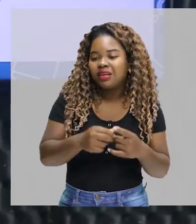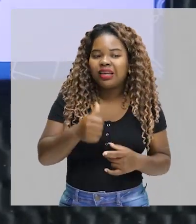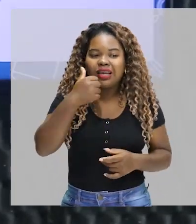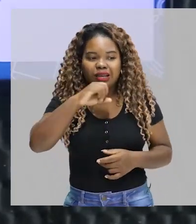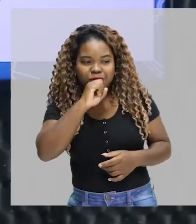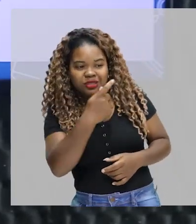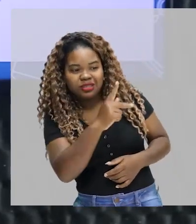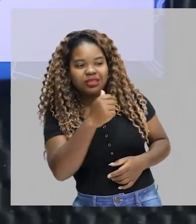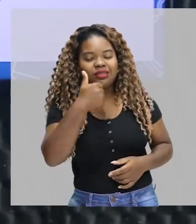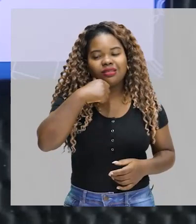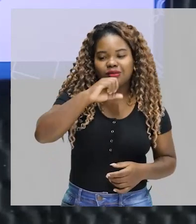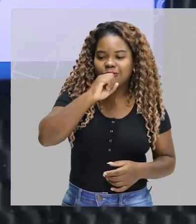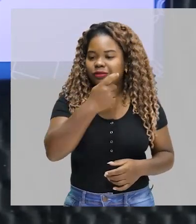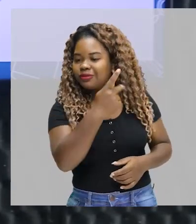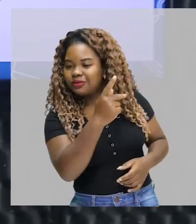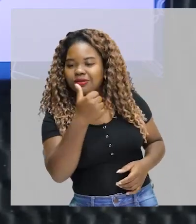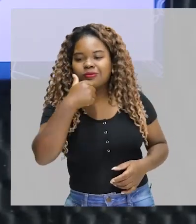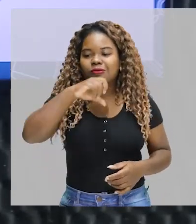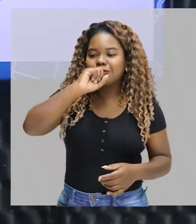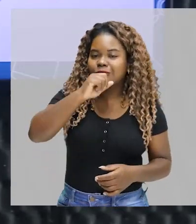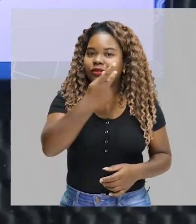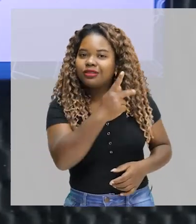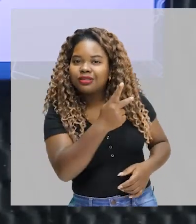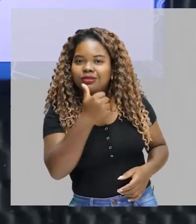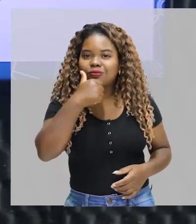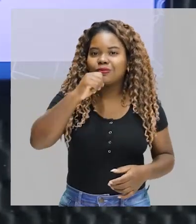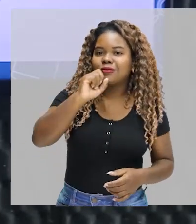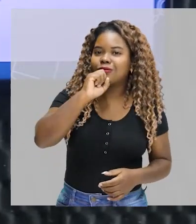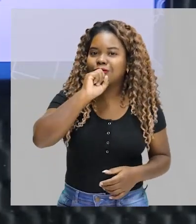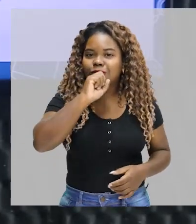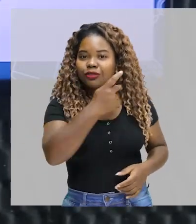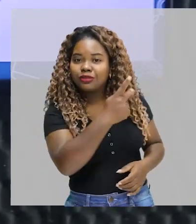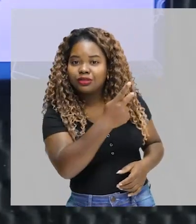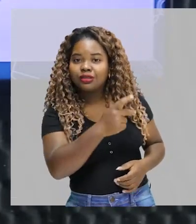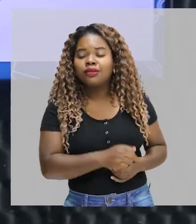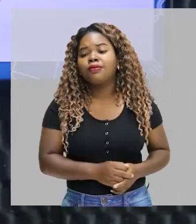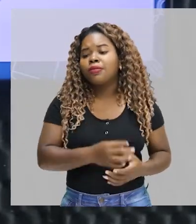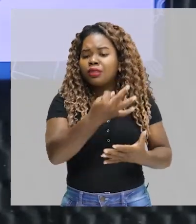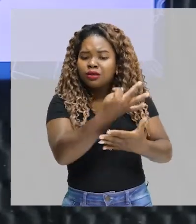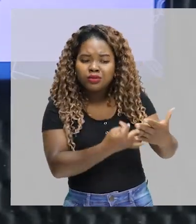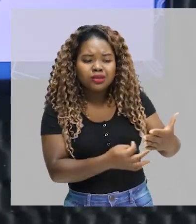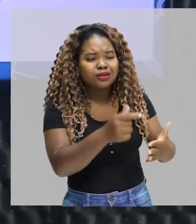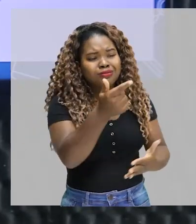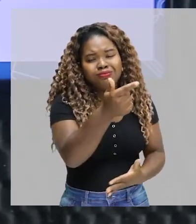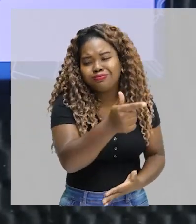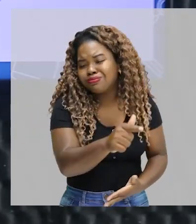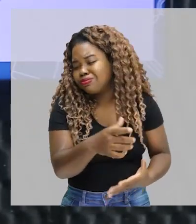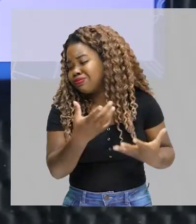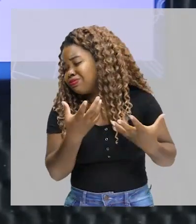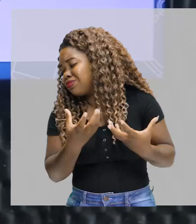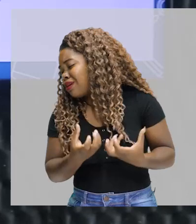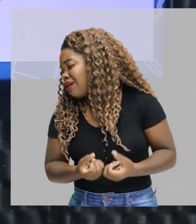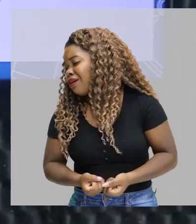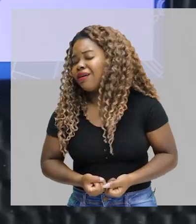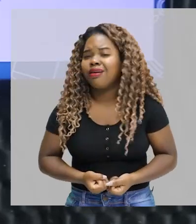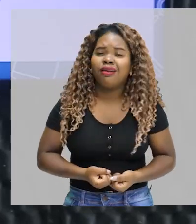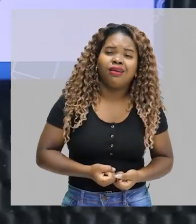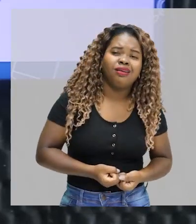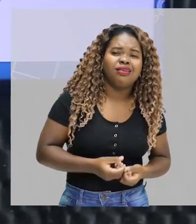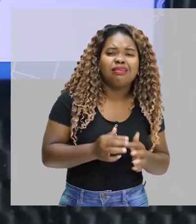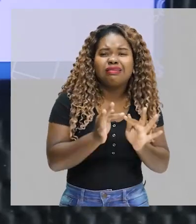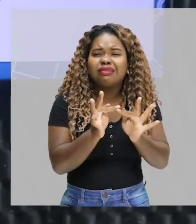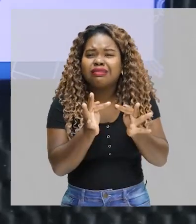mãe dele, a mãe dele, vai se tornar um texto repetitivo, enfadonho, pobre em termos